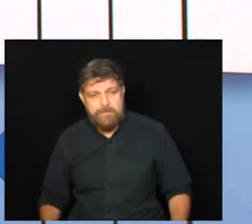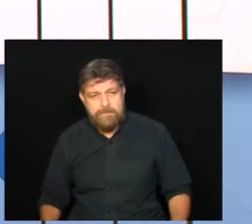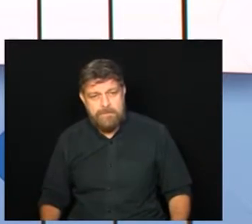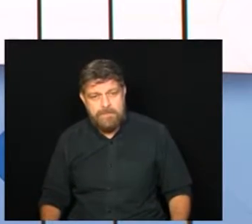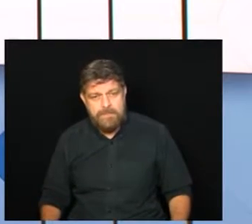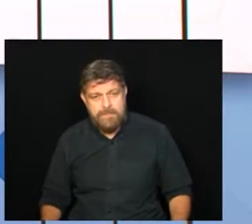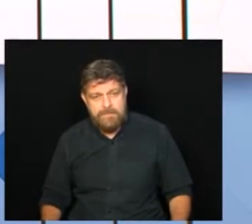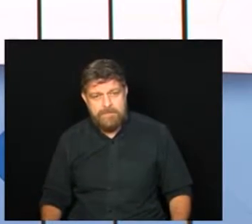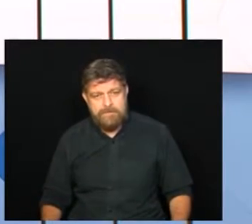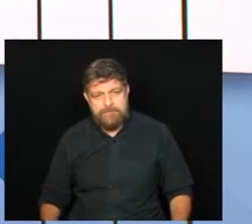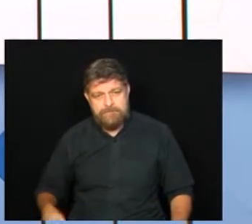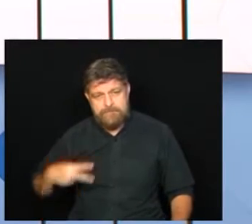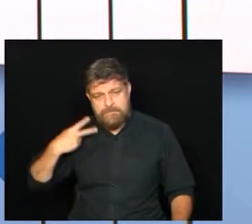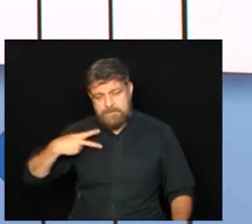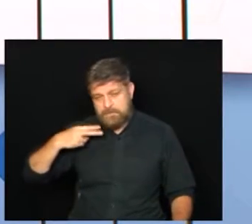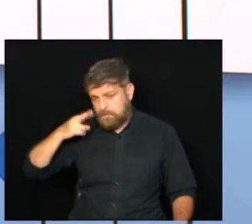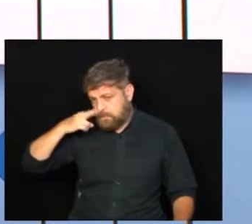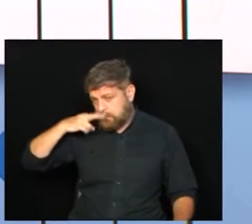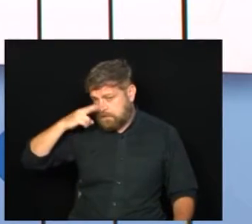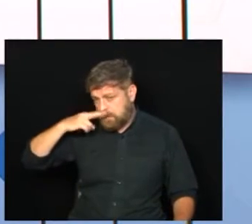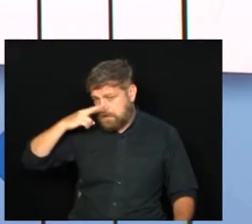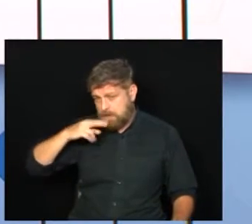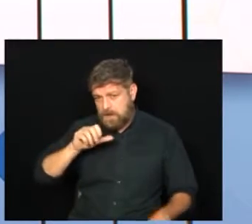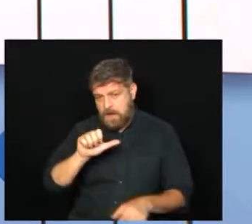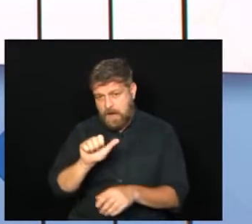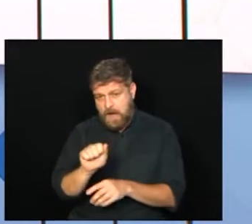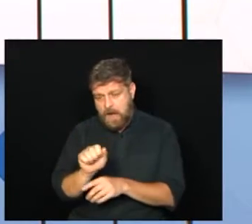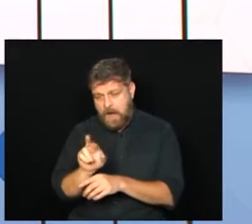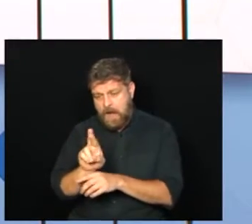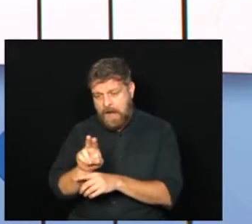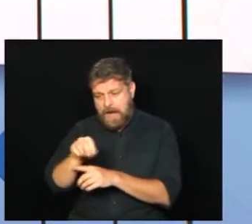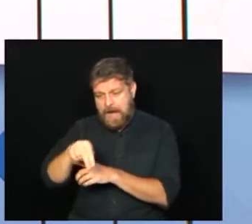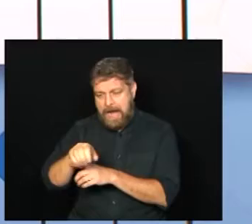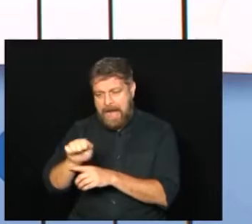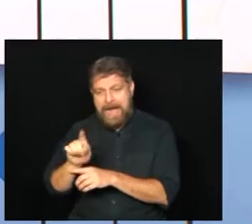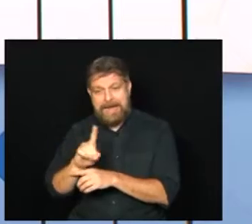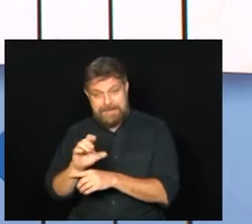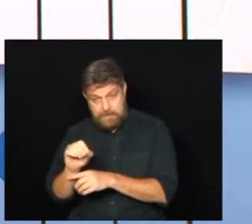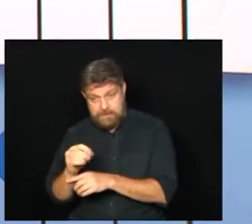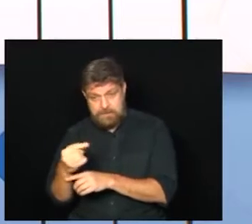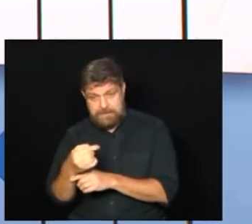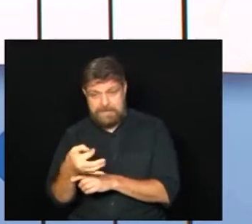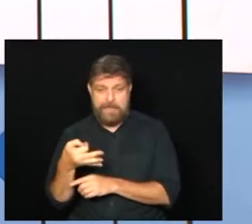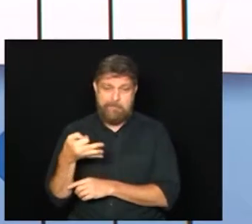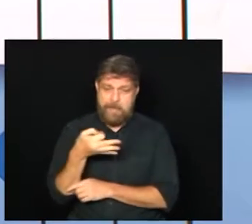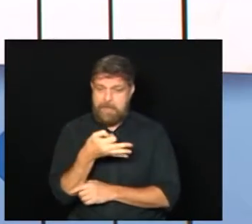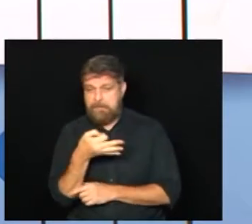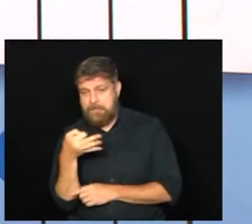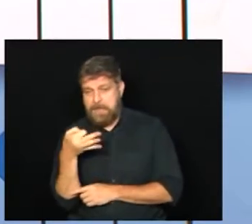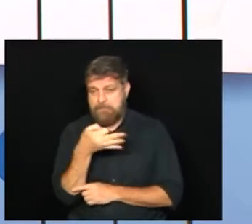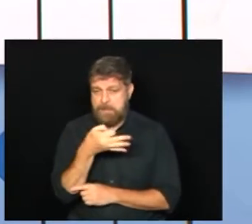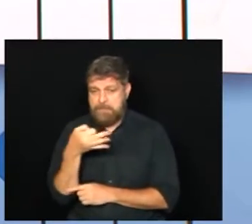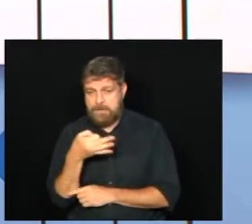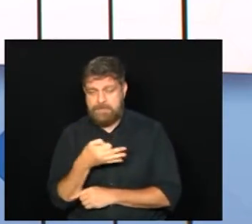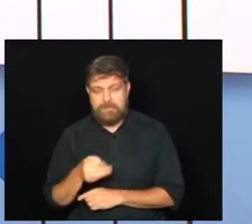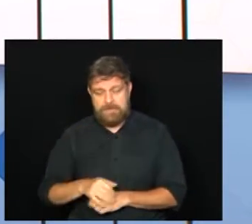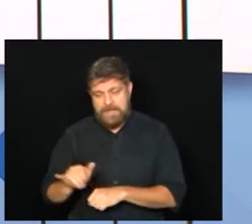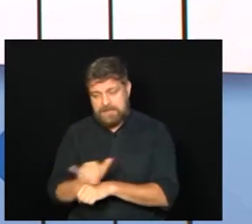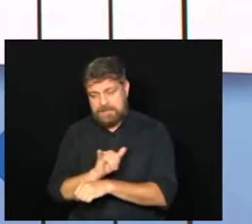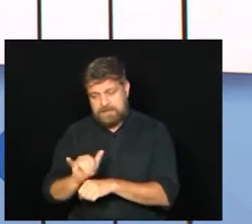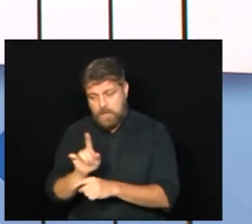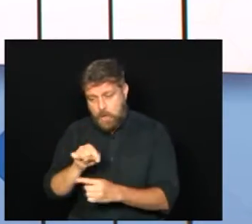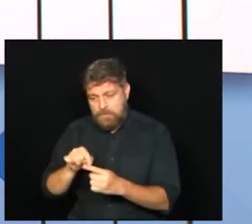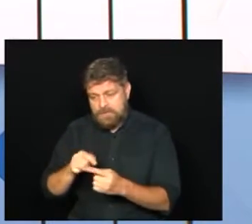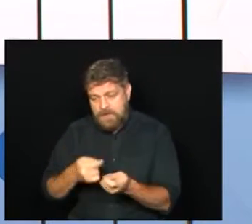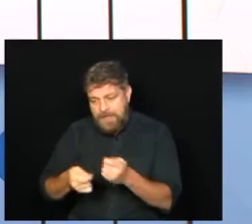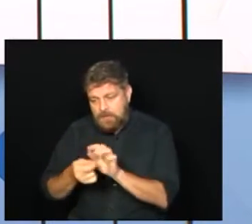E o vereador Arnaldo Salvetti, que esteve no anúncio, salientou a importância das medidas para o crescimento econômico